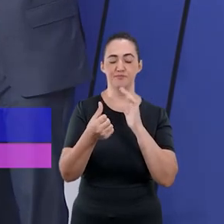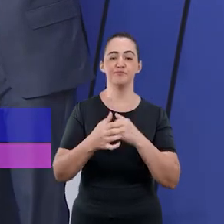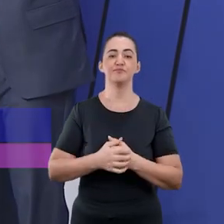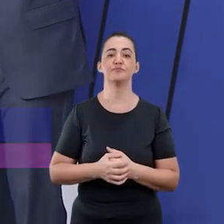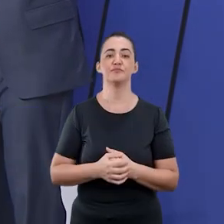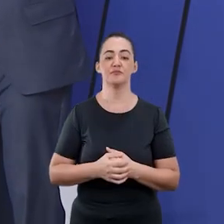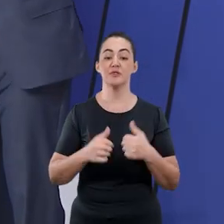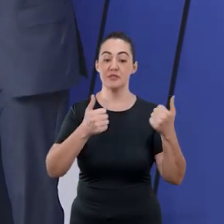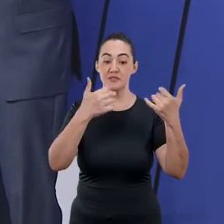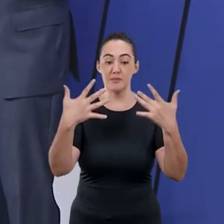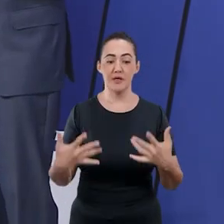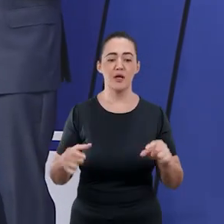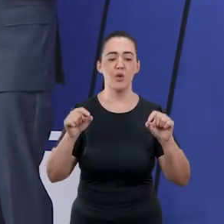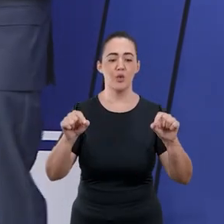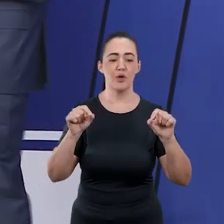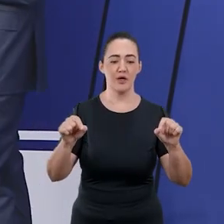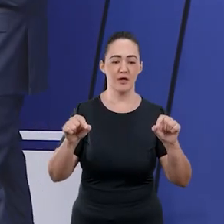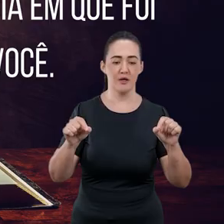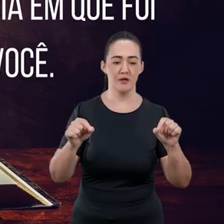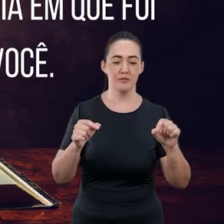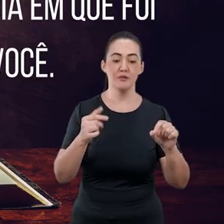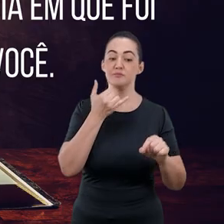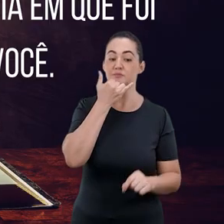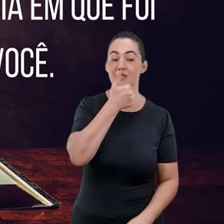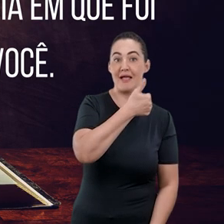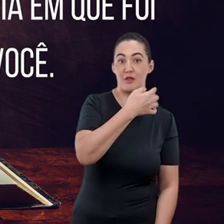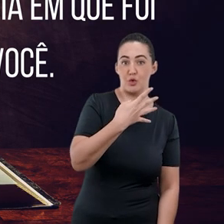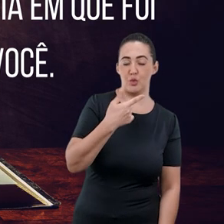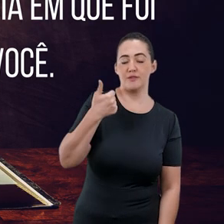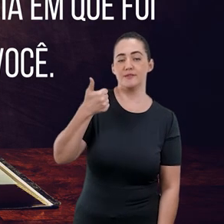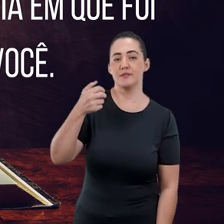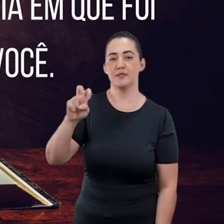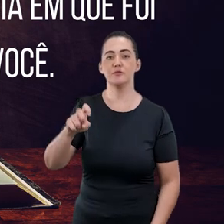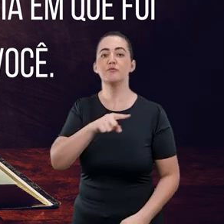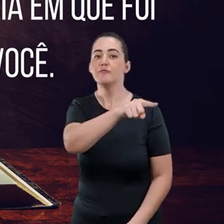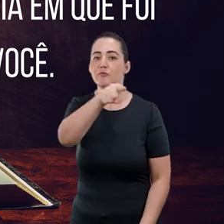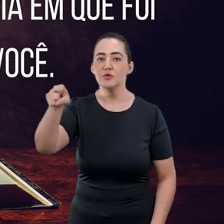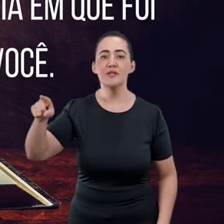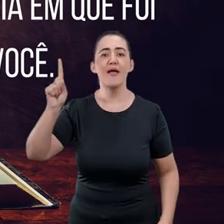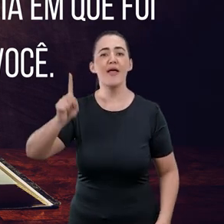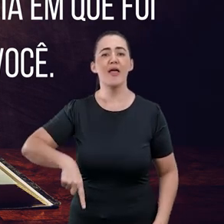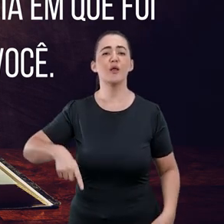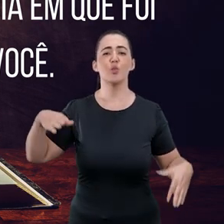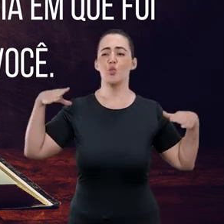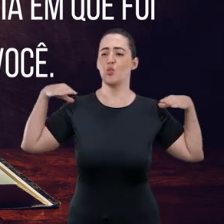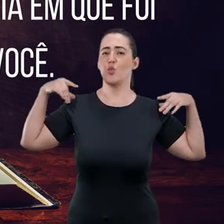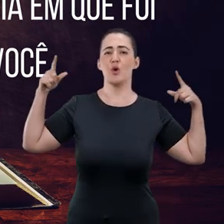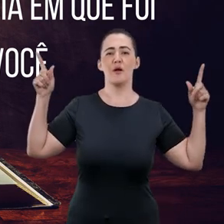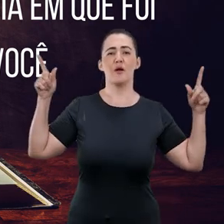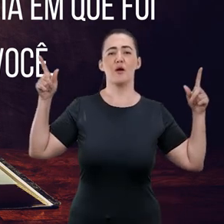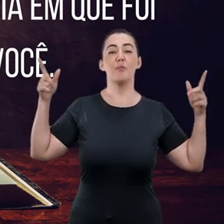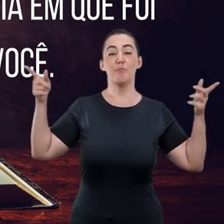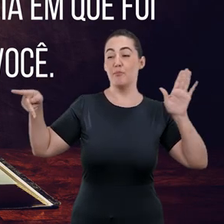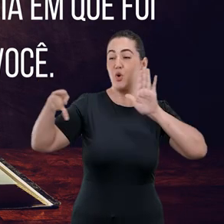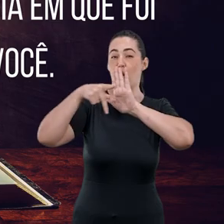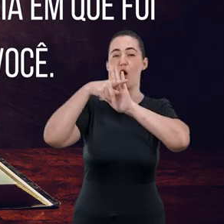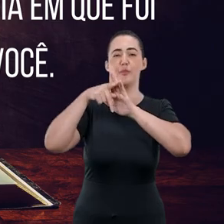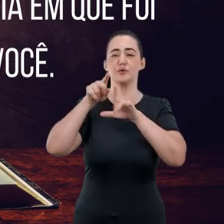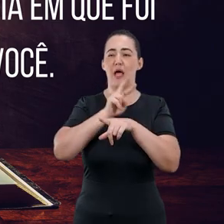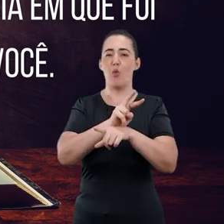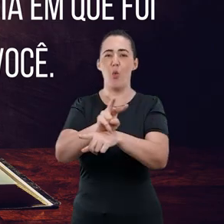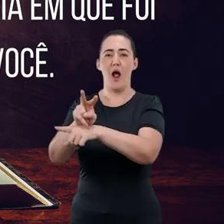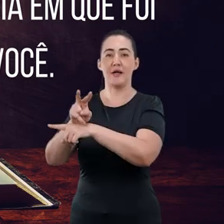descrição também de Satanás lá no céu, dizendo assim: você era um querubim da guarda, que foi ungido. Eu